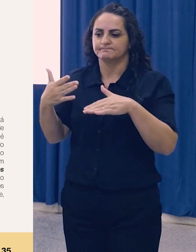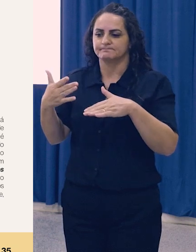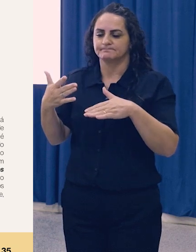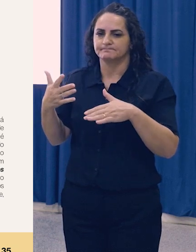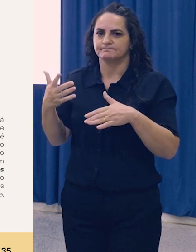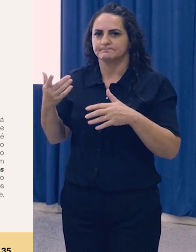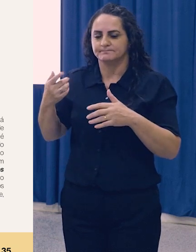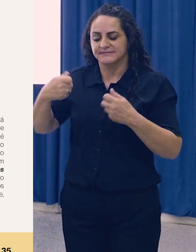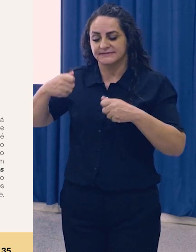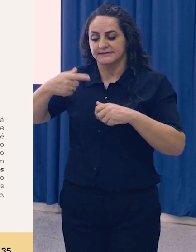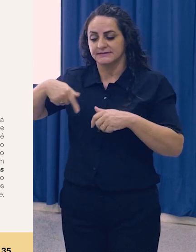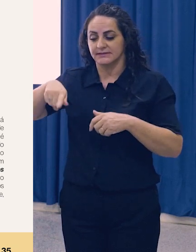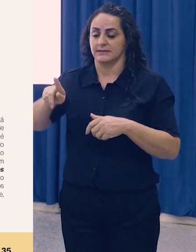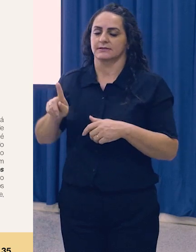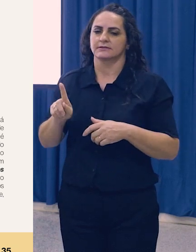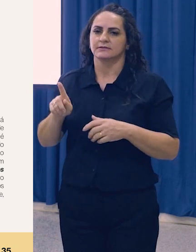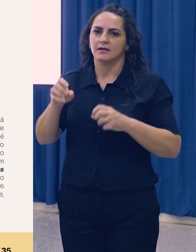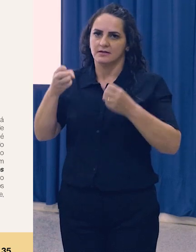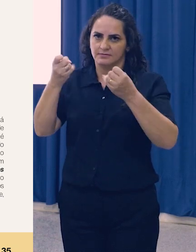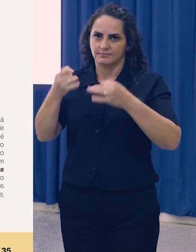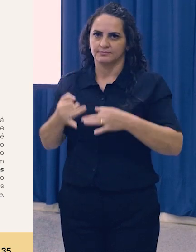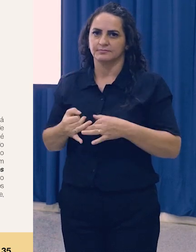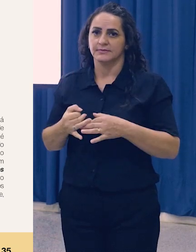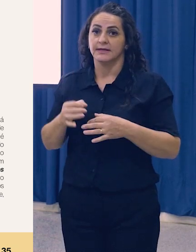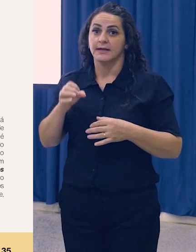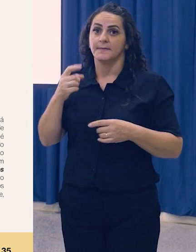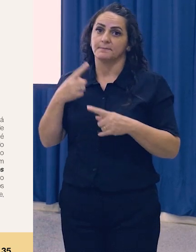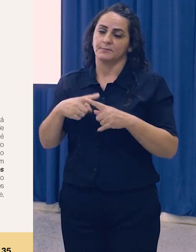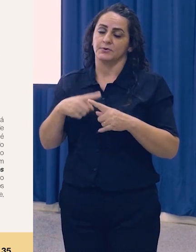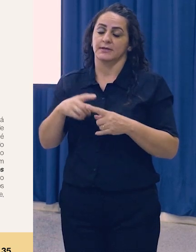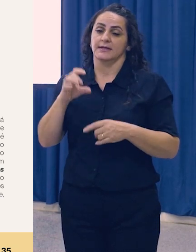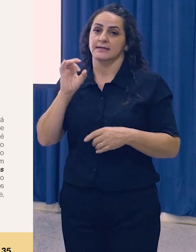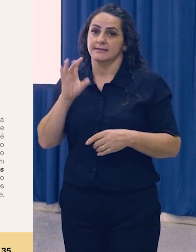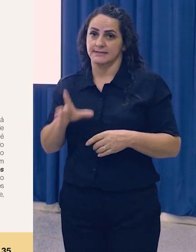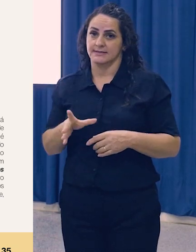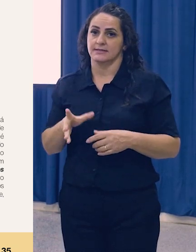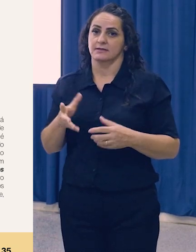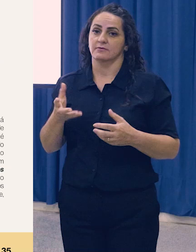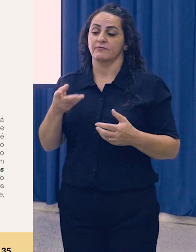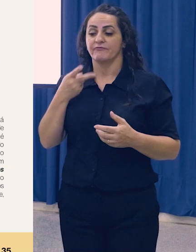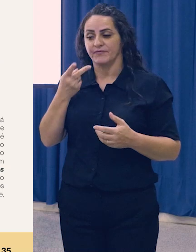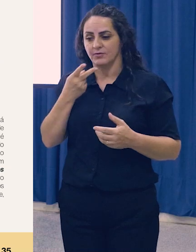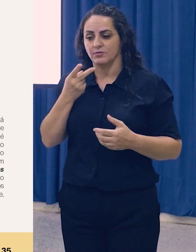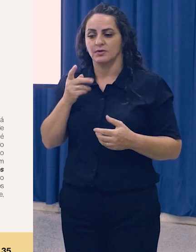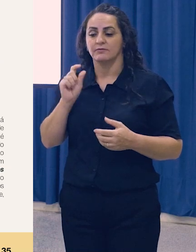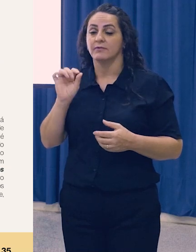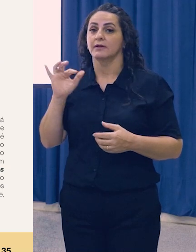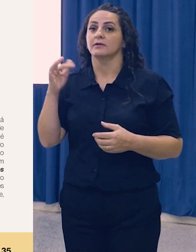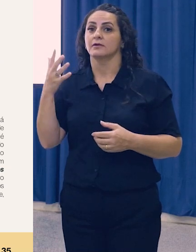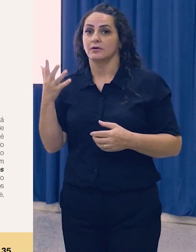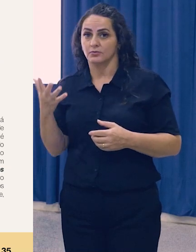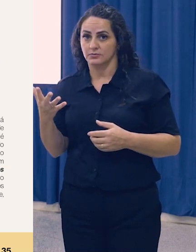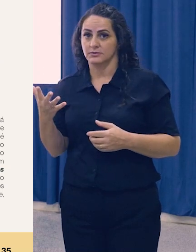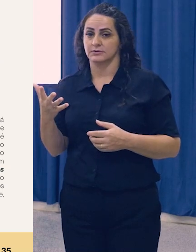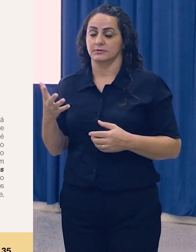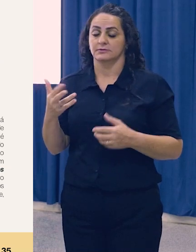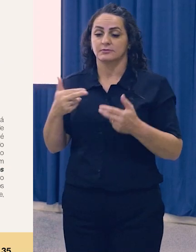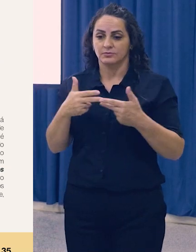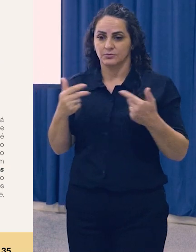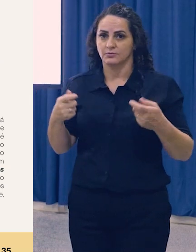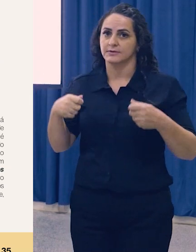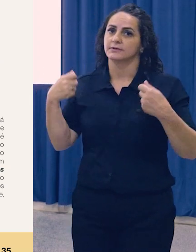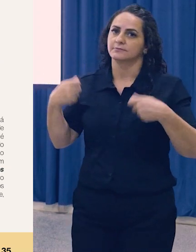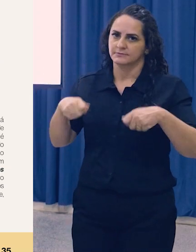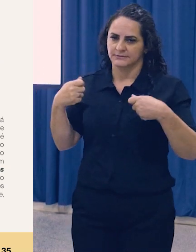atuação, né? Se você prometer algo para a empresa, você tem que cumprir. Você tem que entregar os vídeos que você prometeu, você tem que entregar